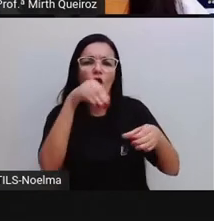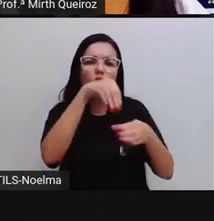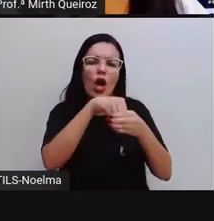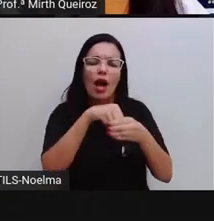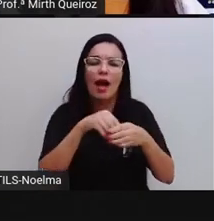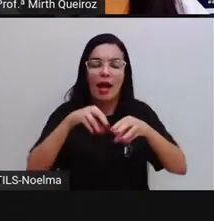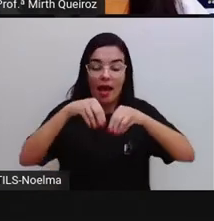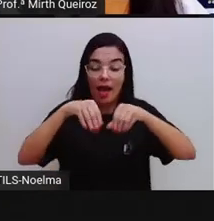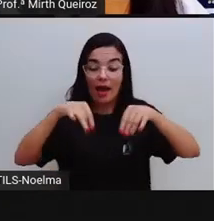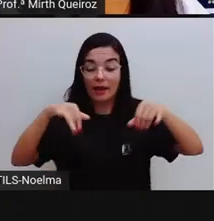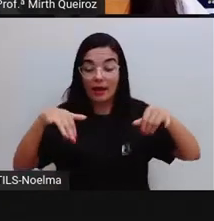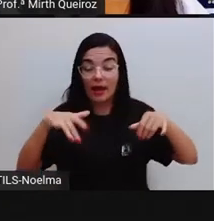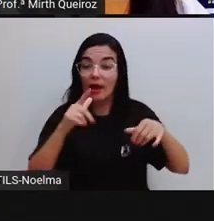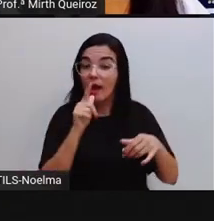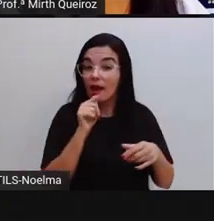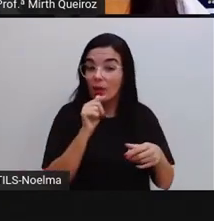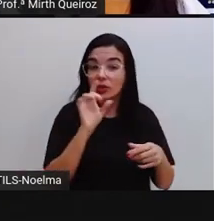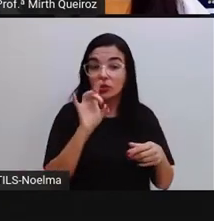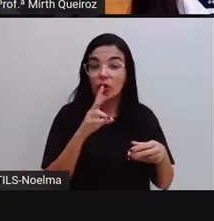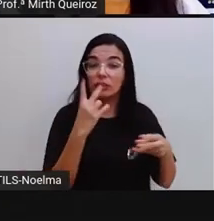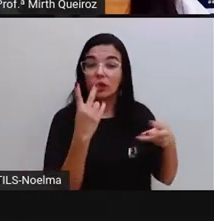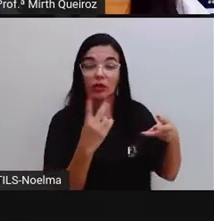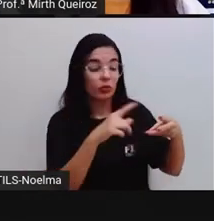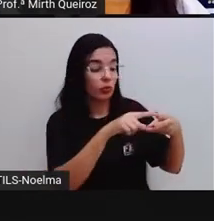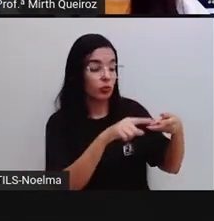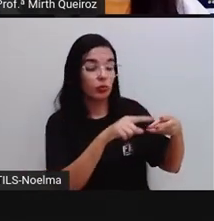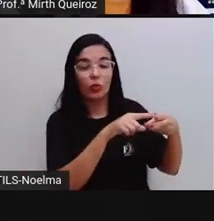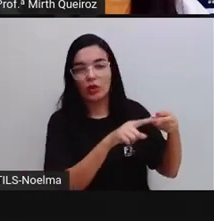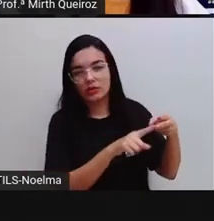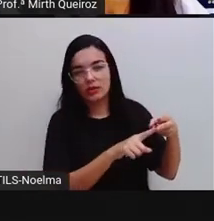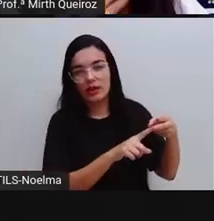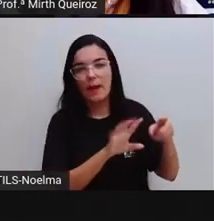nós teremos uma substância de duas fases,